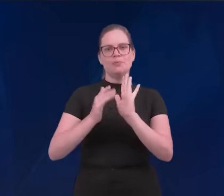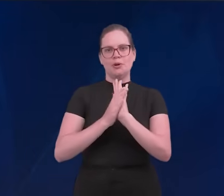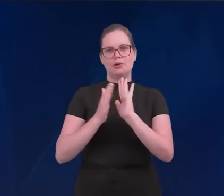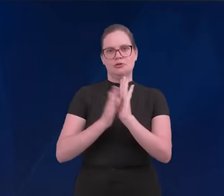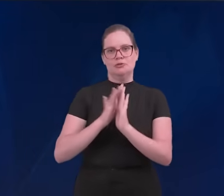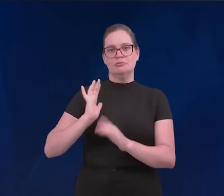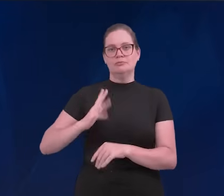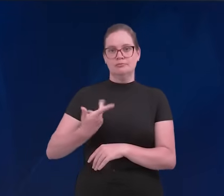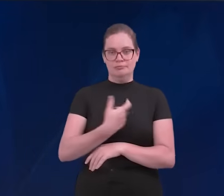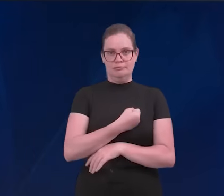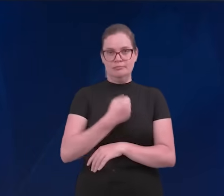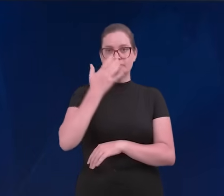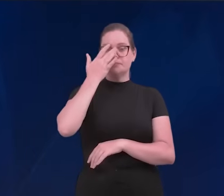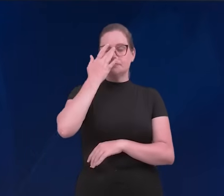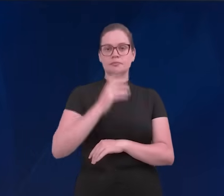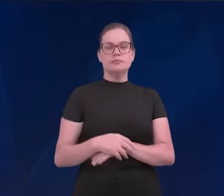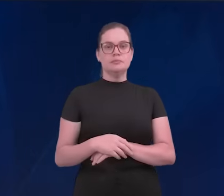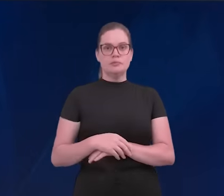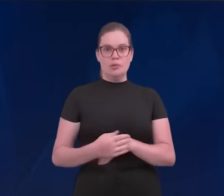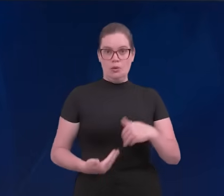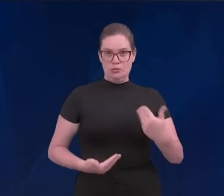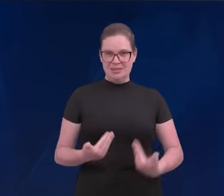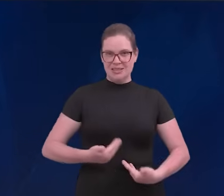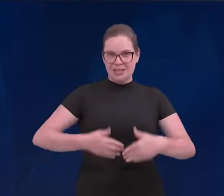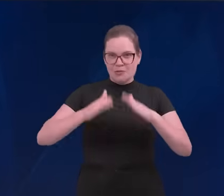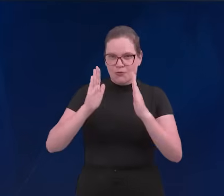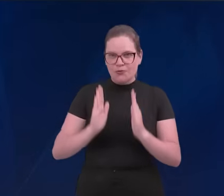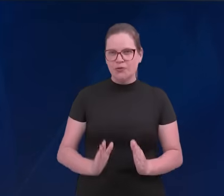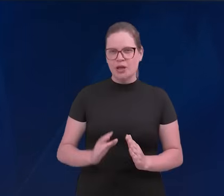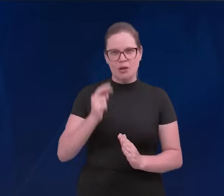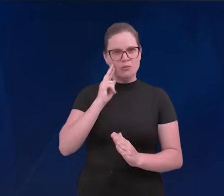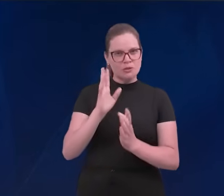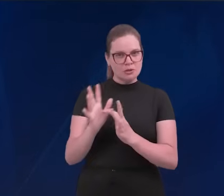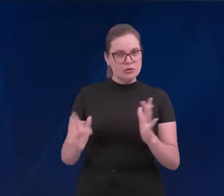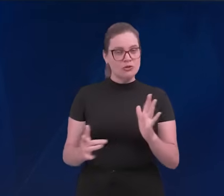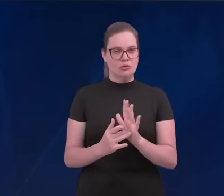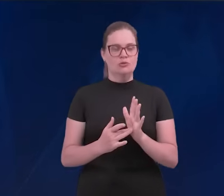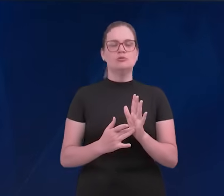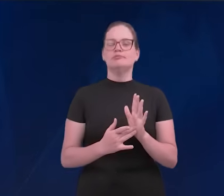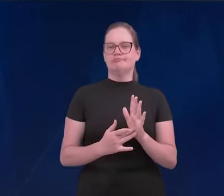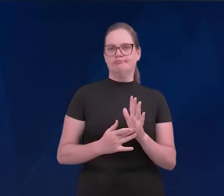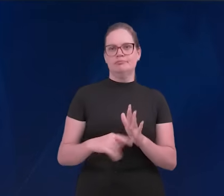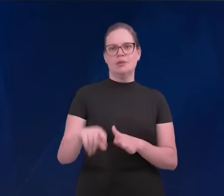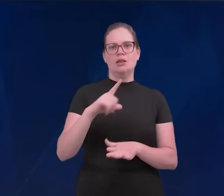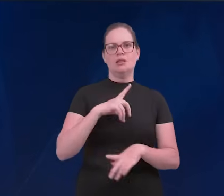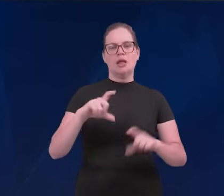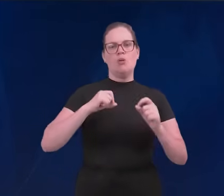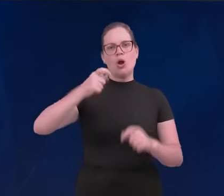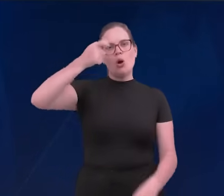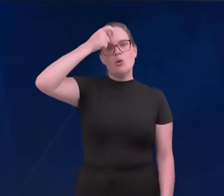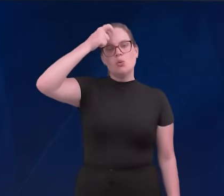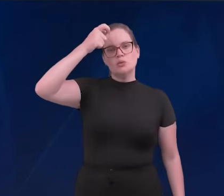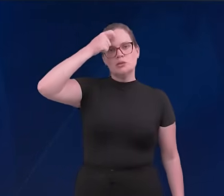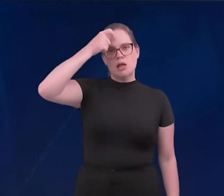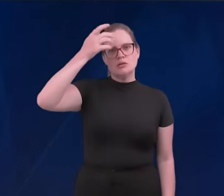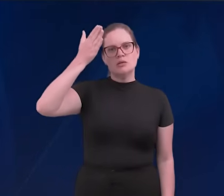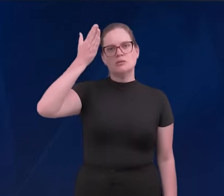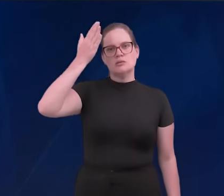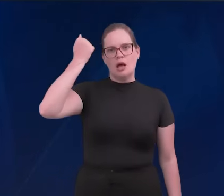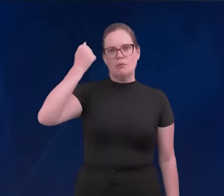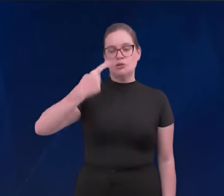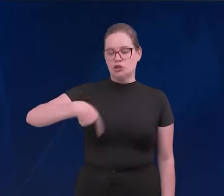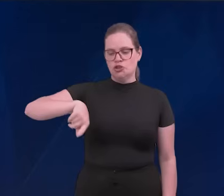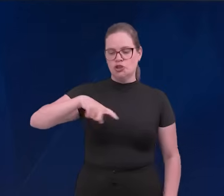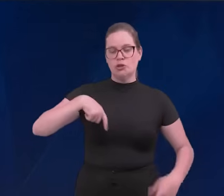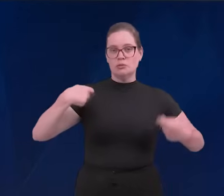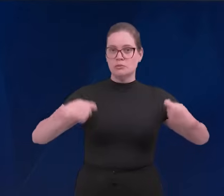do homem. O crente fiel a Jesus tem a consciência de que